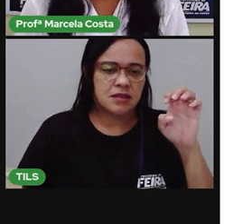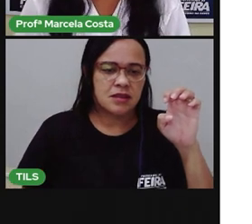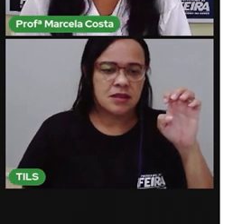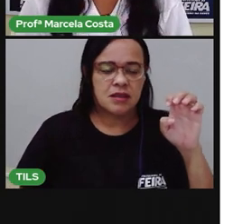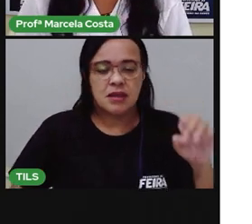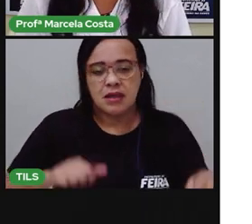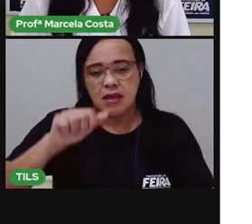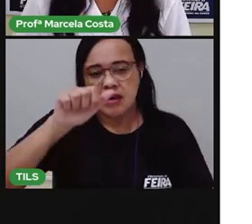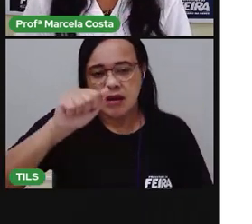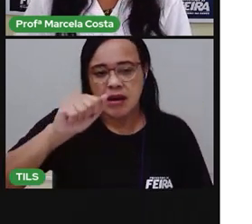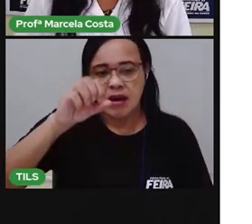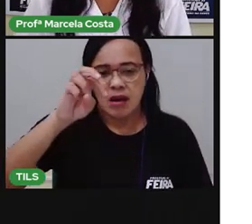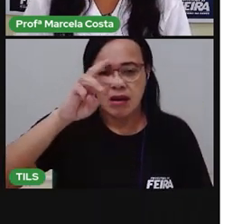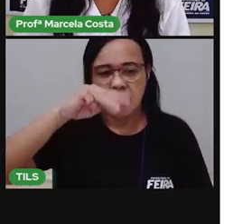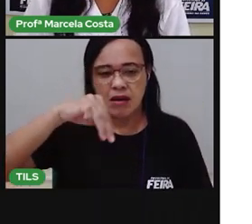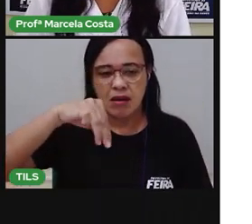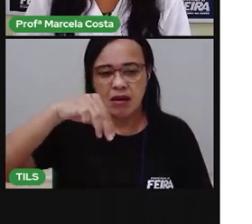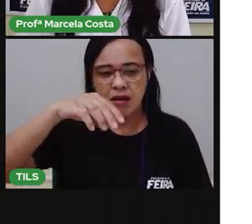Amaciante.